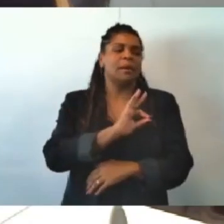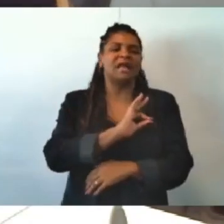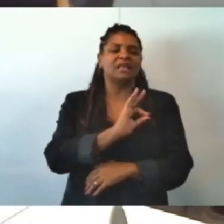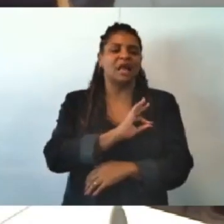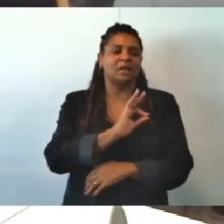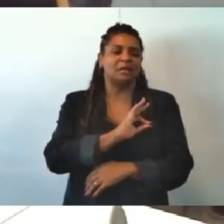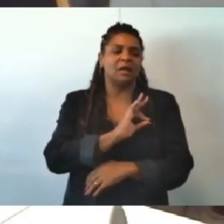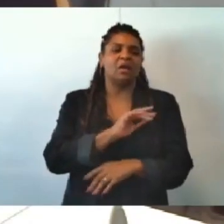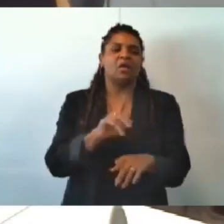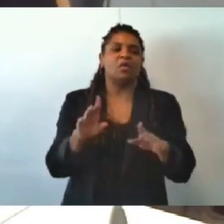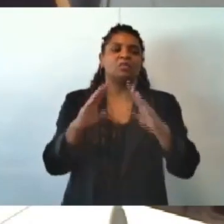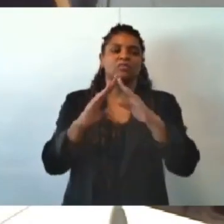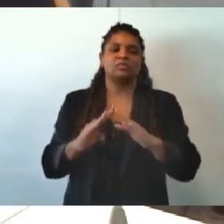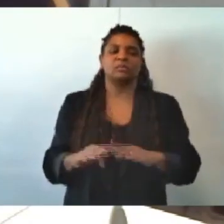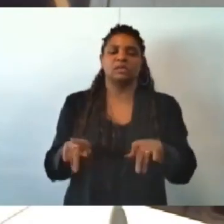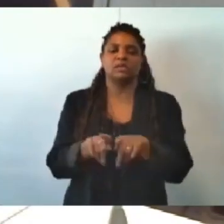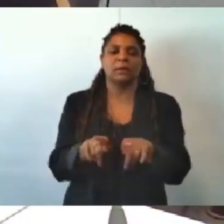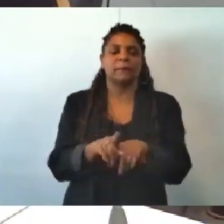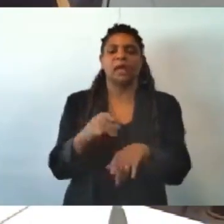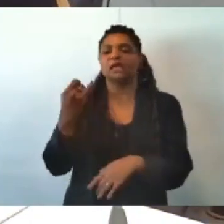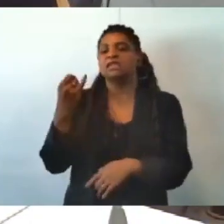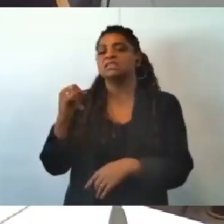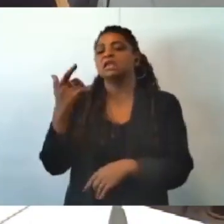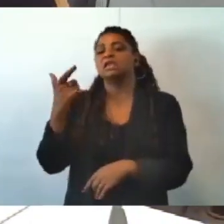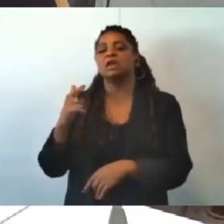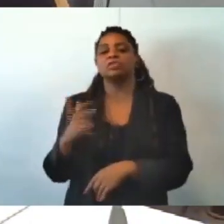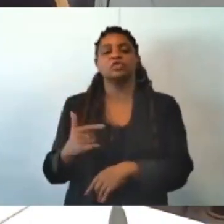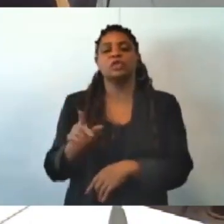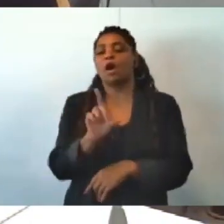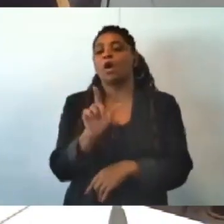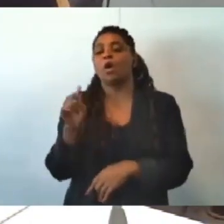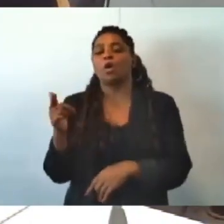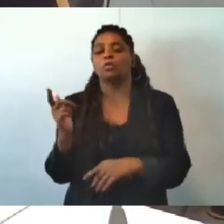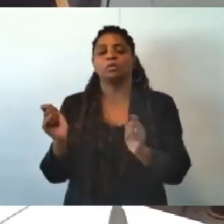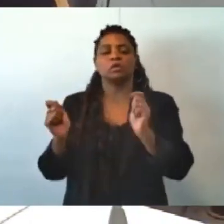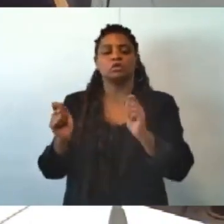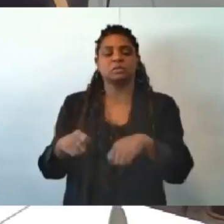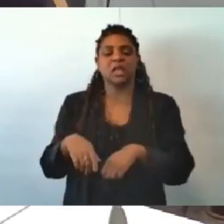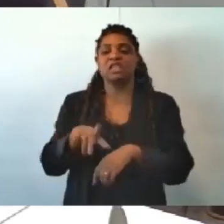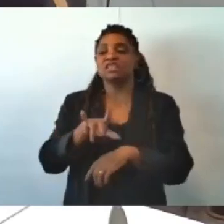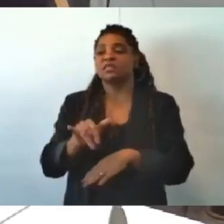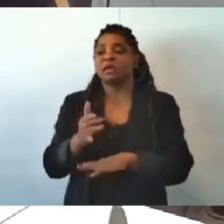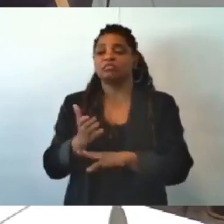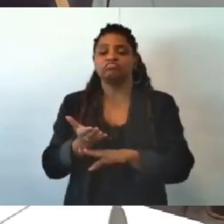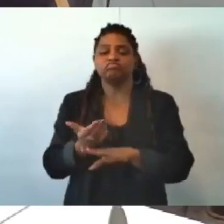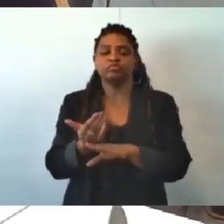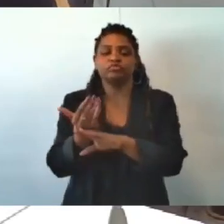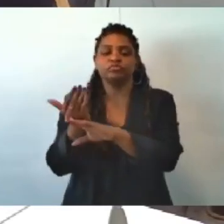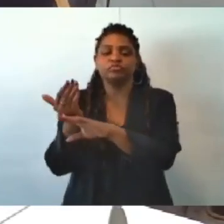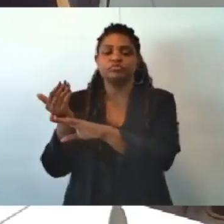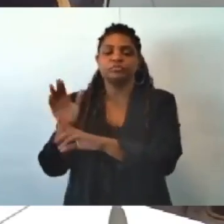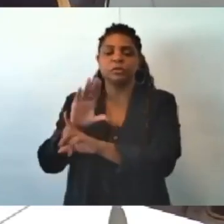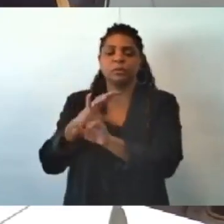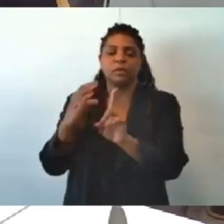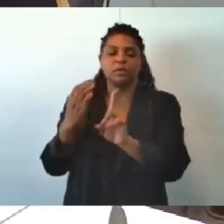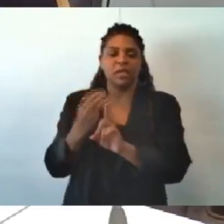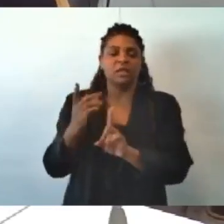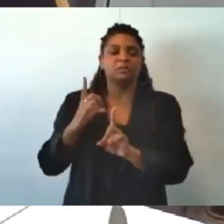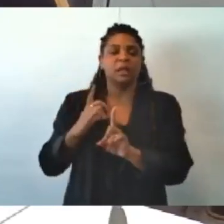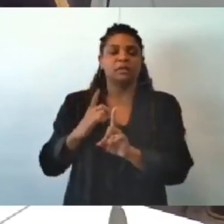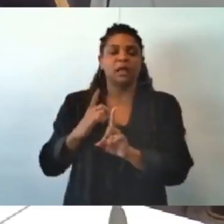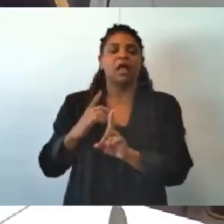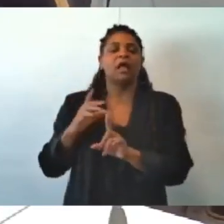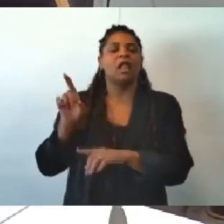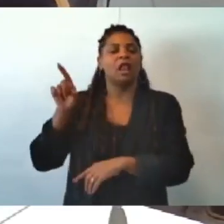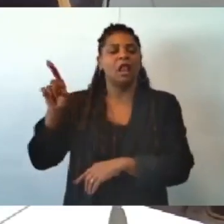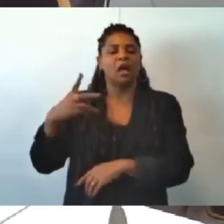houver atividades que irão atrair a comunidade para frequentar o espaço durante o dia, quando a maioria dos bares ainda